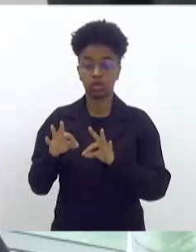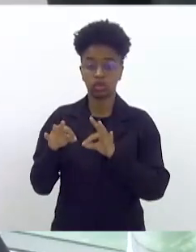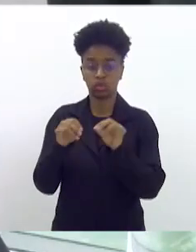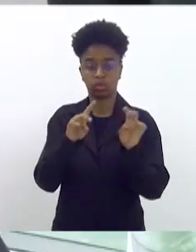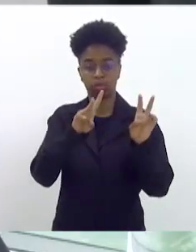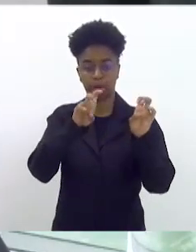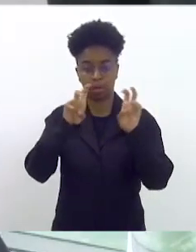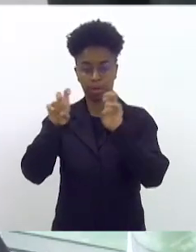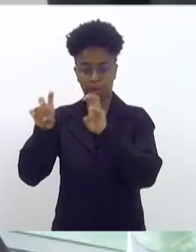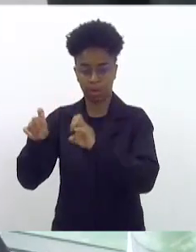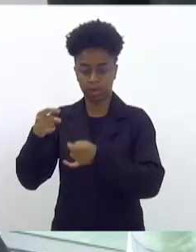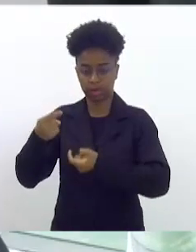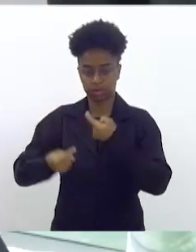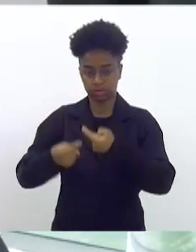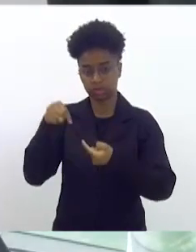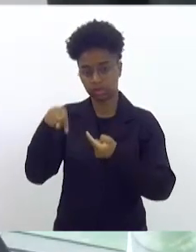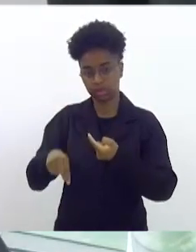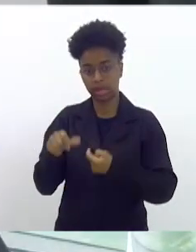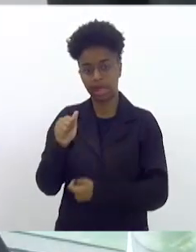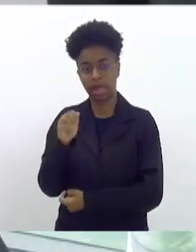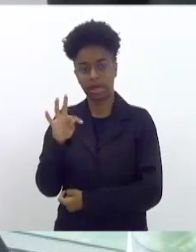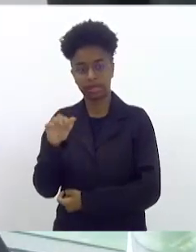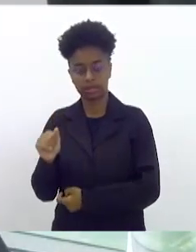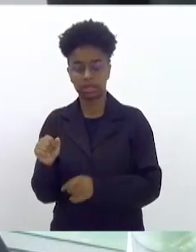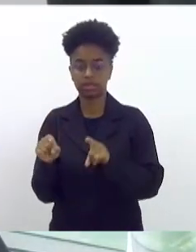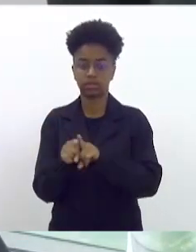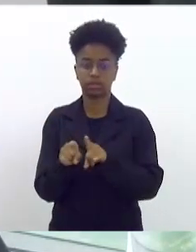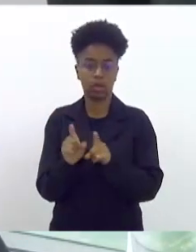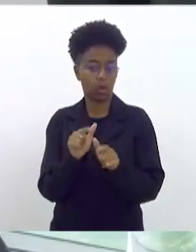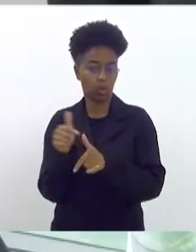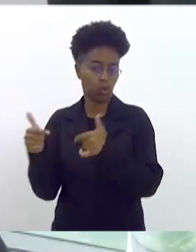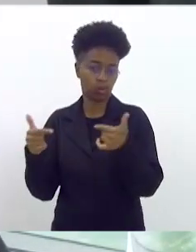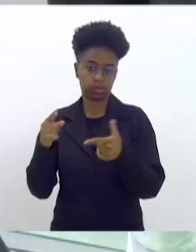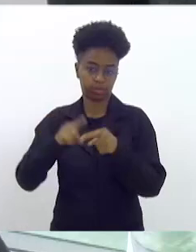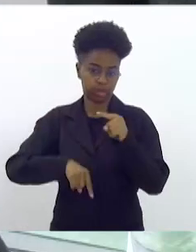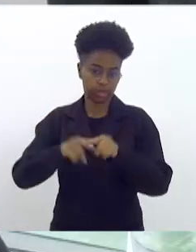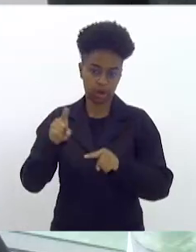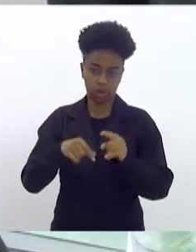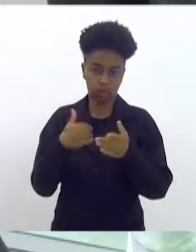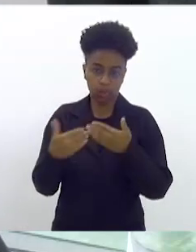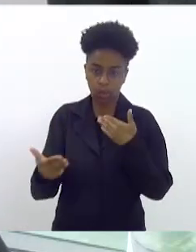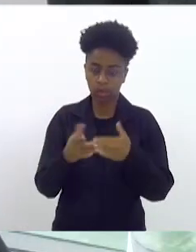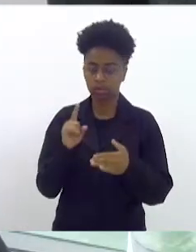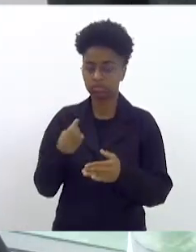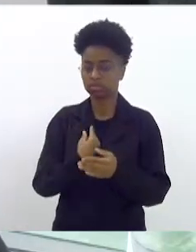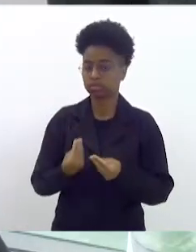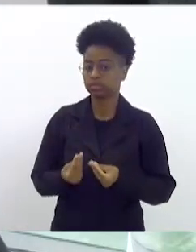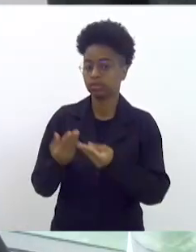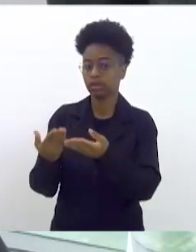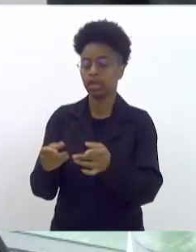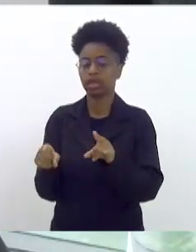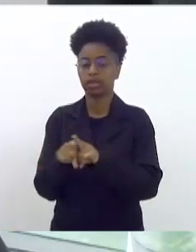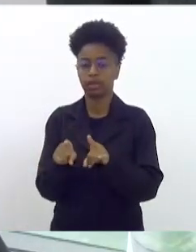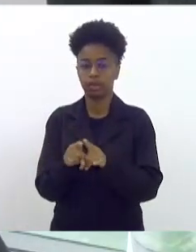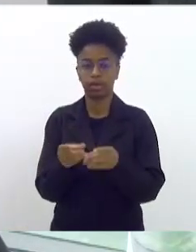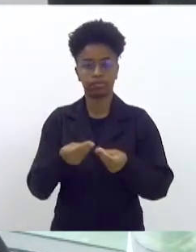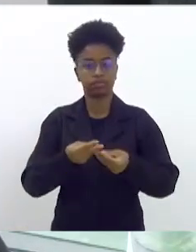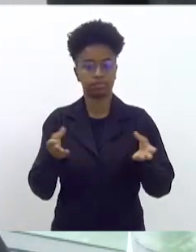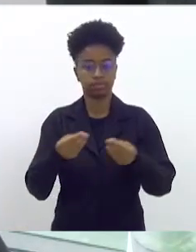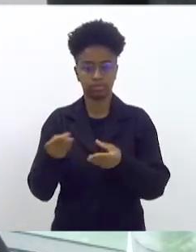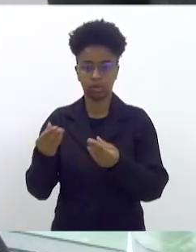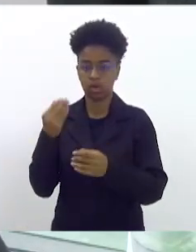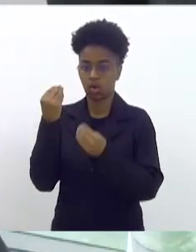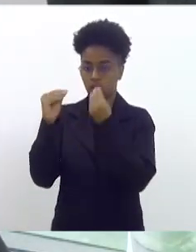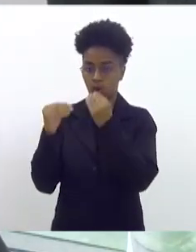temas que forem debatidos aqui, a ata, qualquer outro tipo de material que seja entregue, a gente vai estar também disponibilizando na